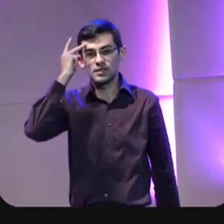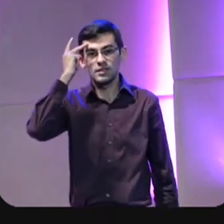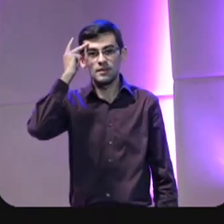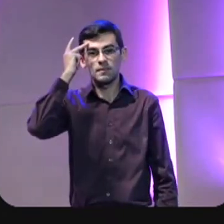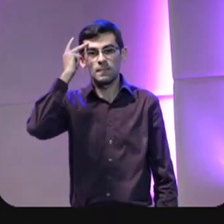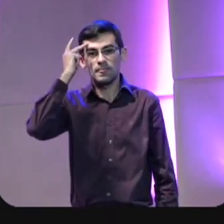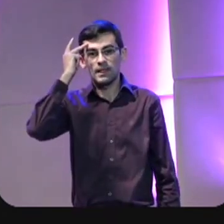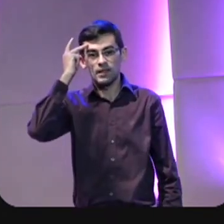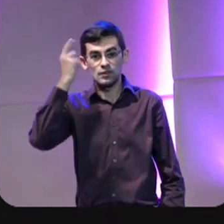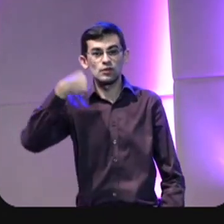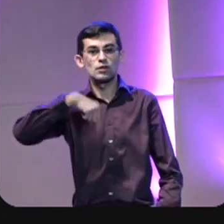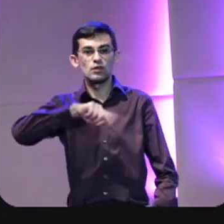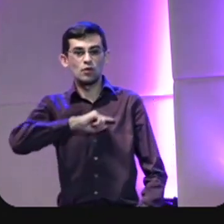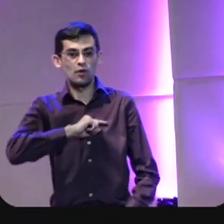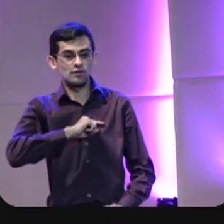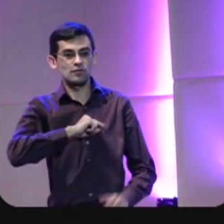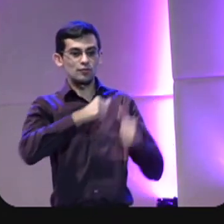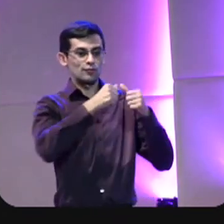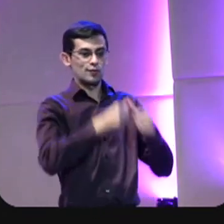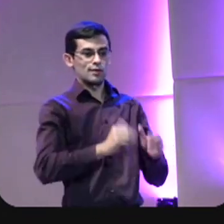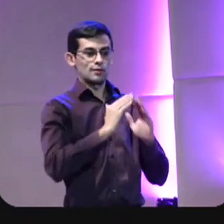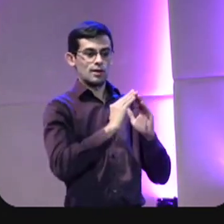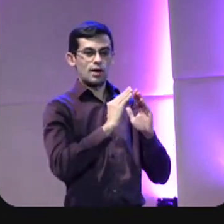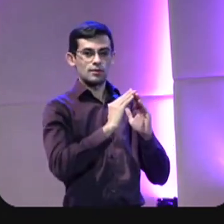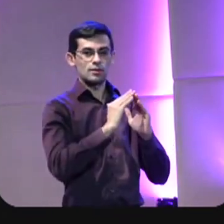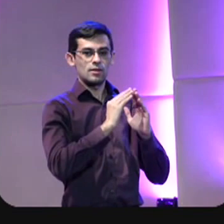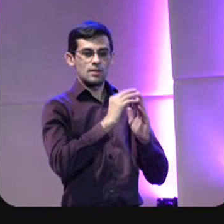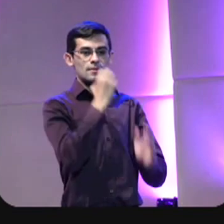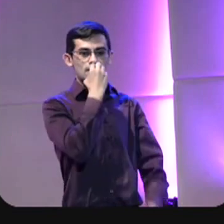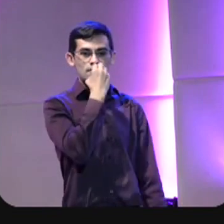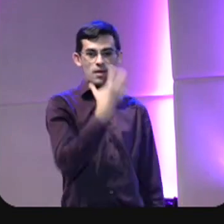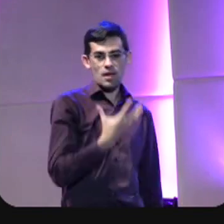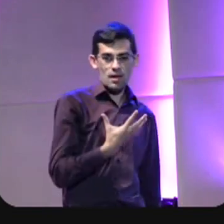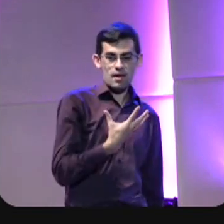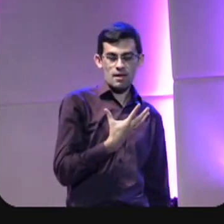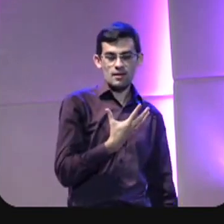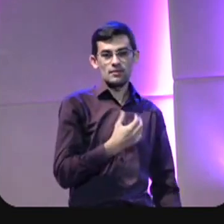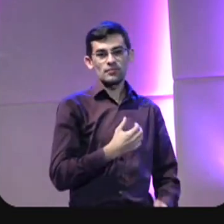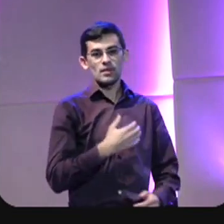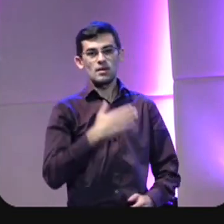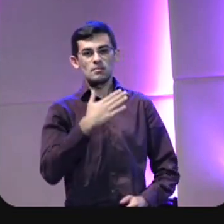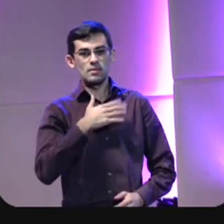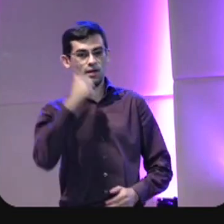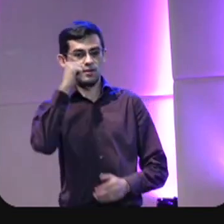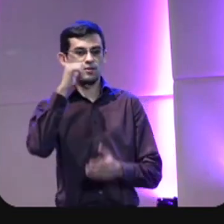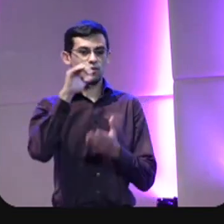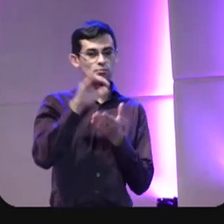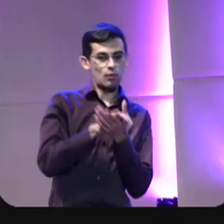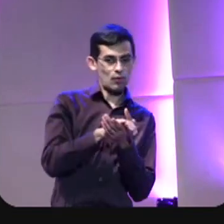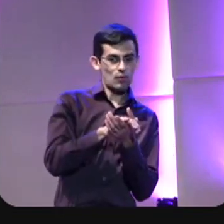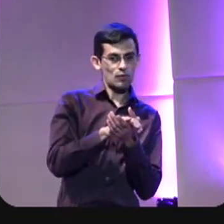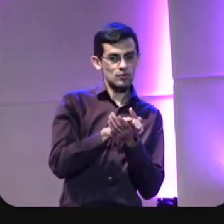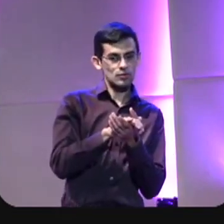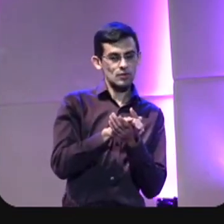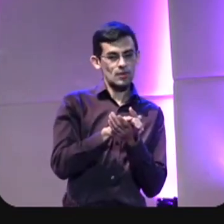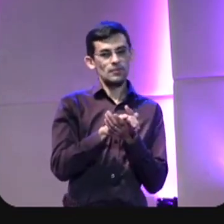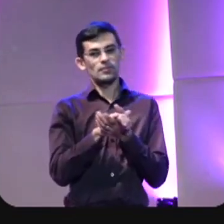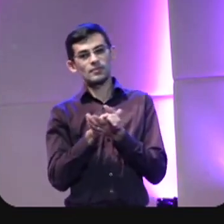que estamos aqui na quarentena, passando tudo muito bem, com minha esposa, com uma